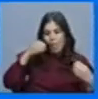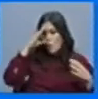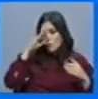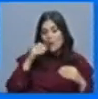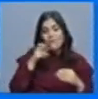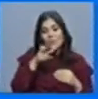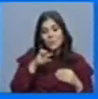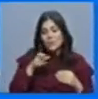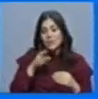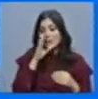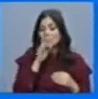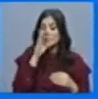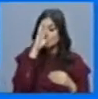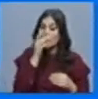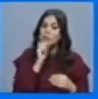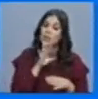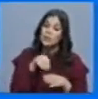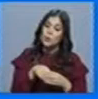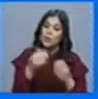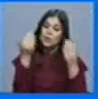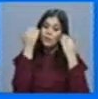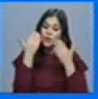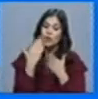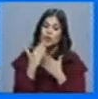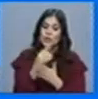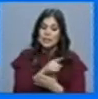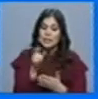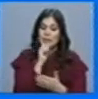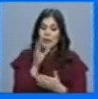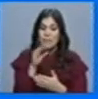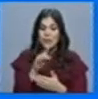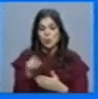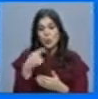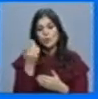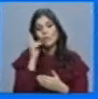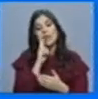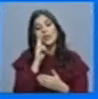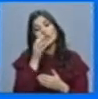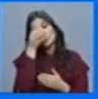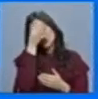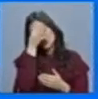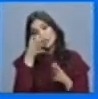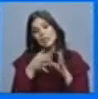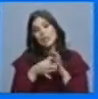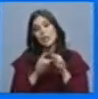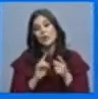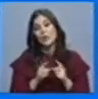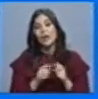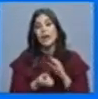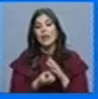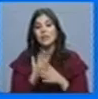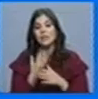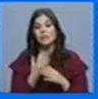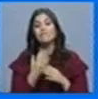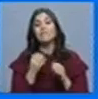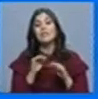nós soubéssemos, poderíamos também incluir esses dados neste estudo e ter um outro valor mais preciso para a formação desta protuberância,